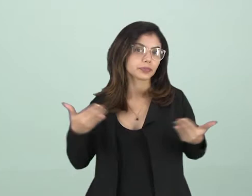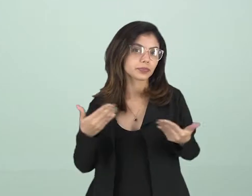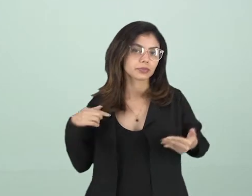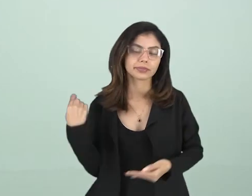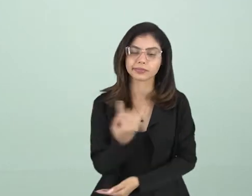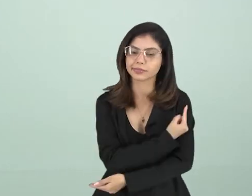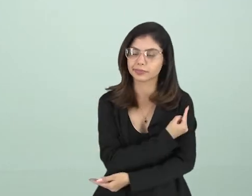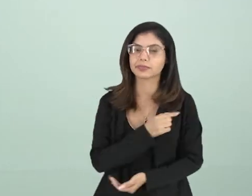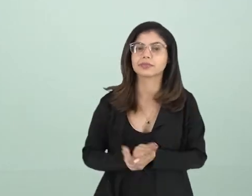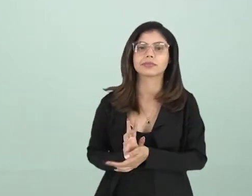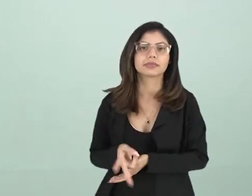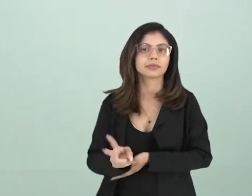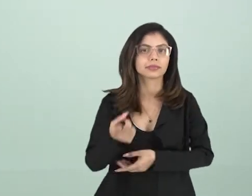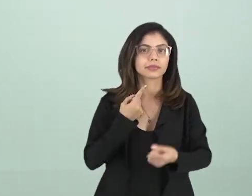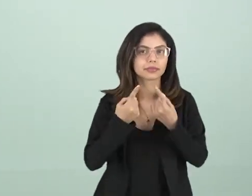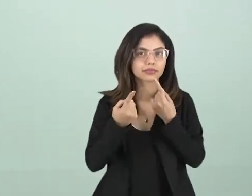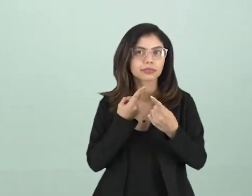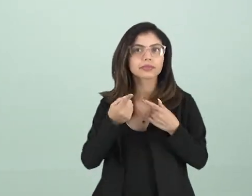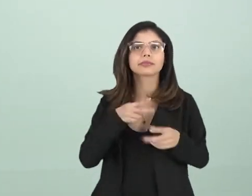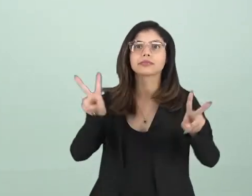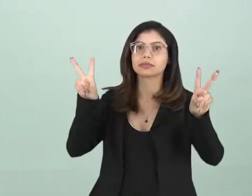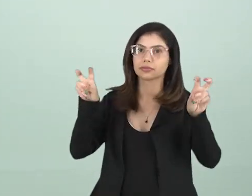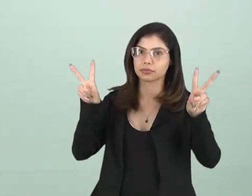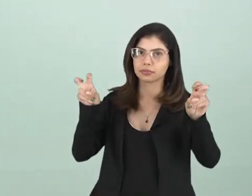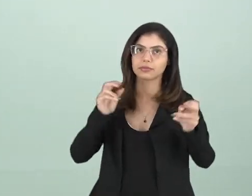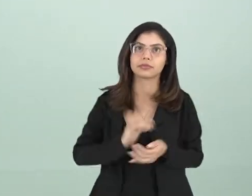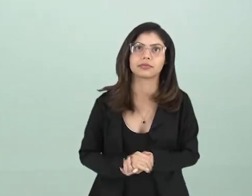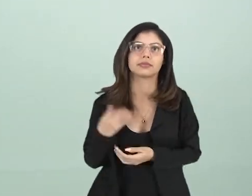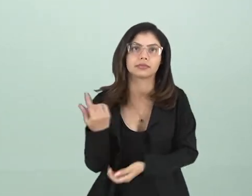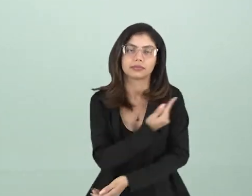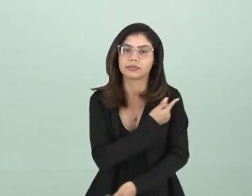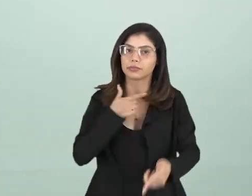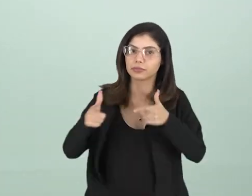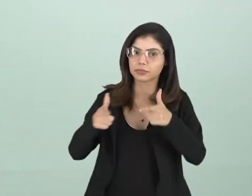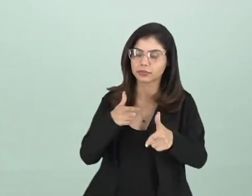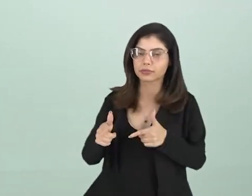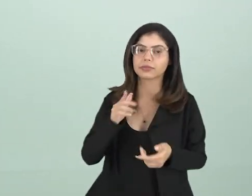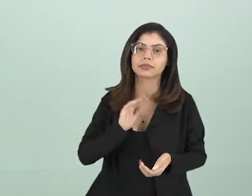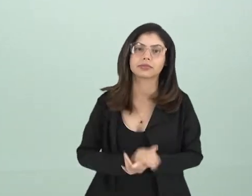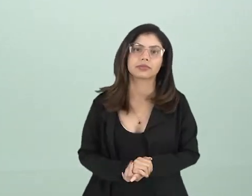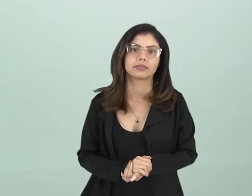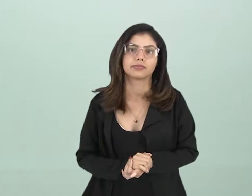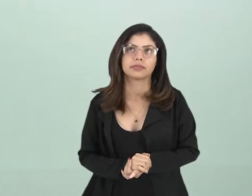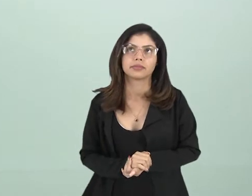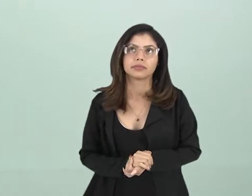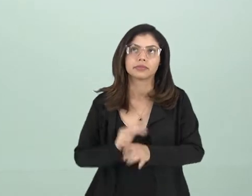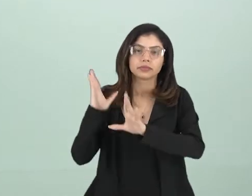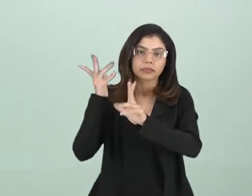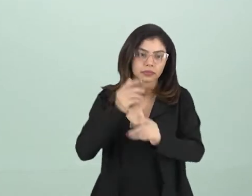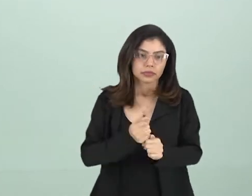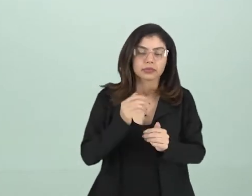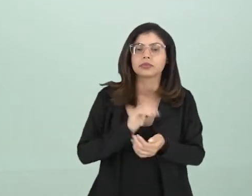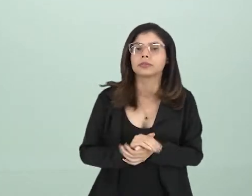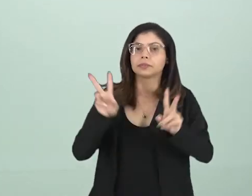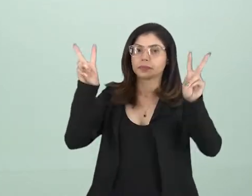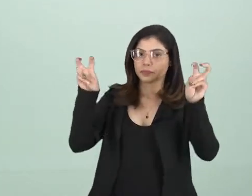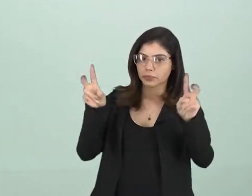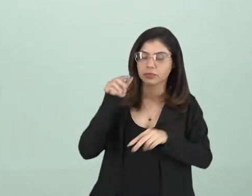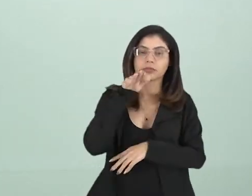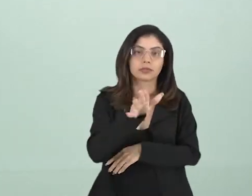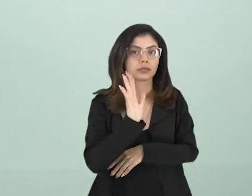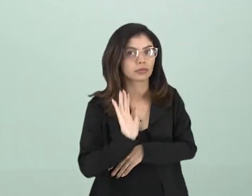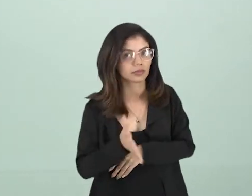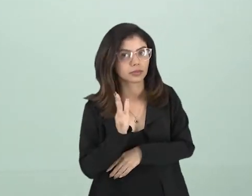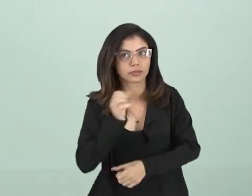hoje, continuar aí discutindo esses assuntos que nós estamos trabalhando em uma retomada dos assuntos que